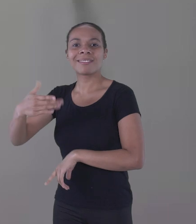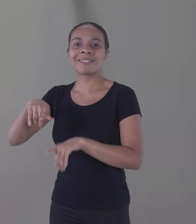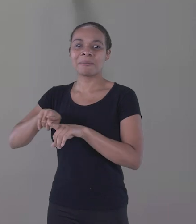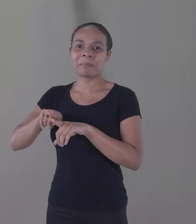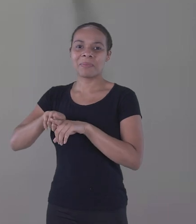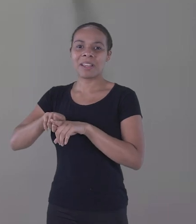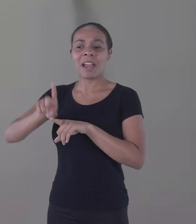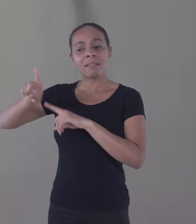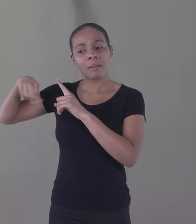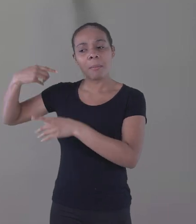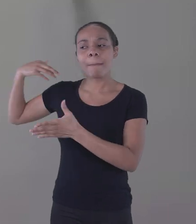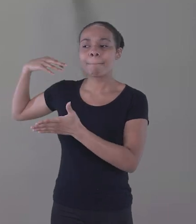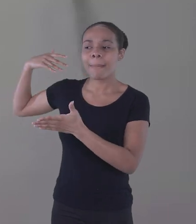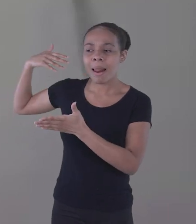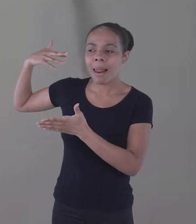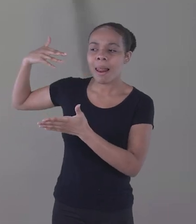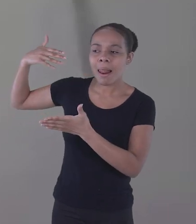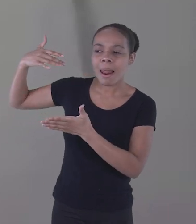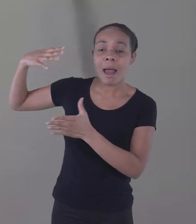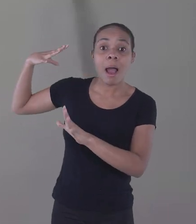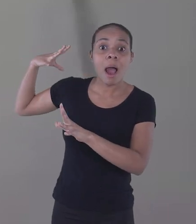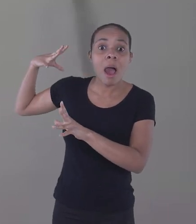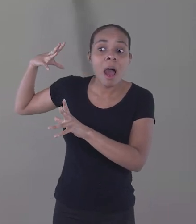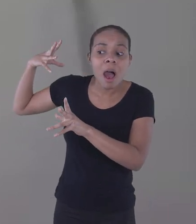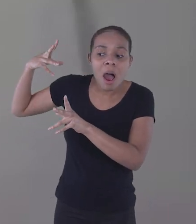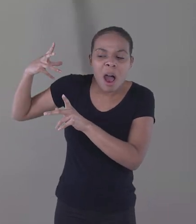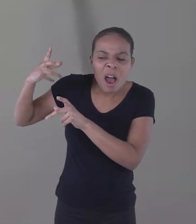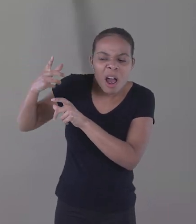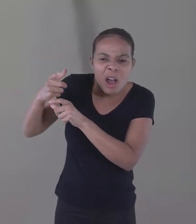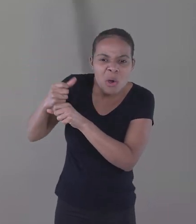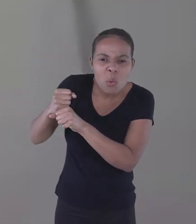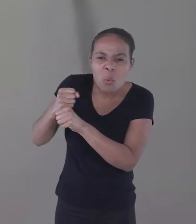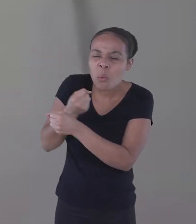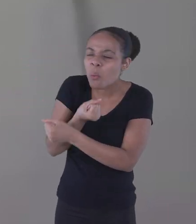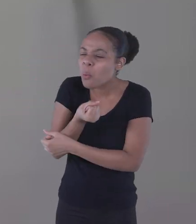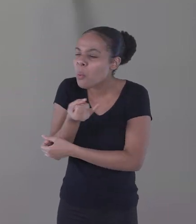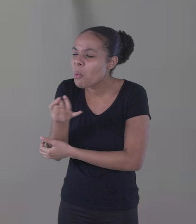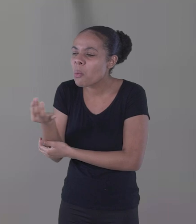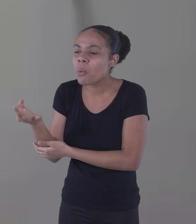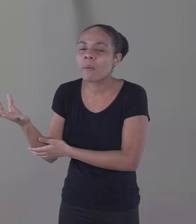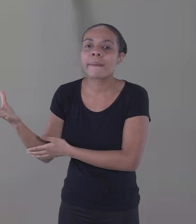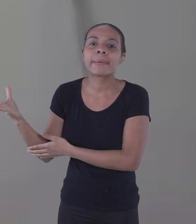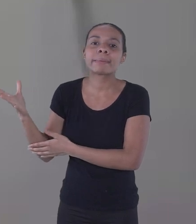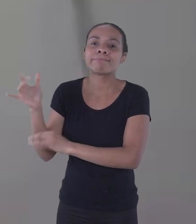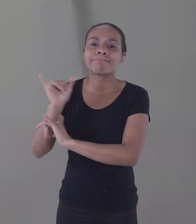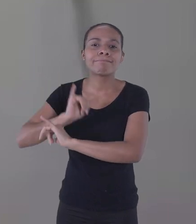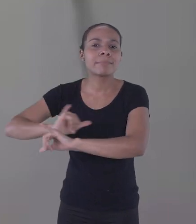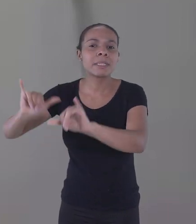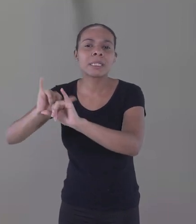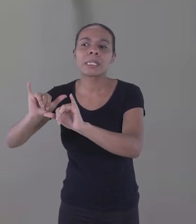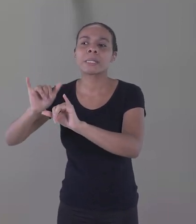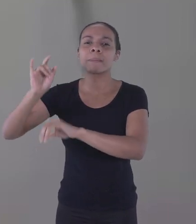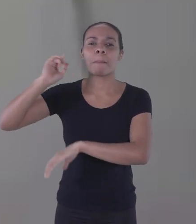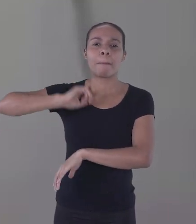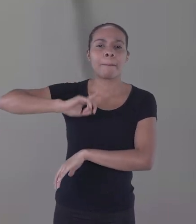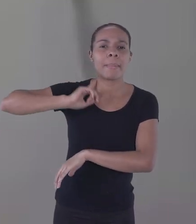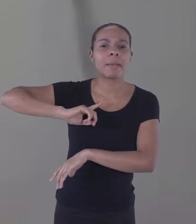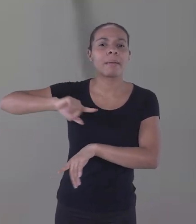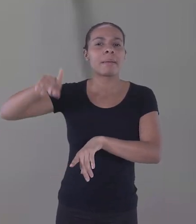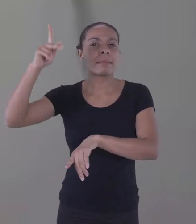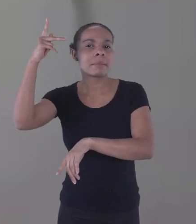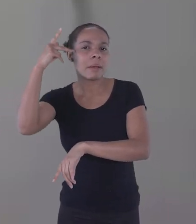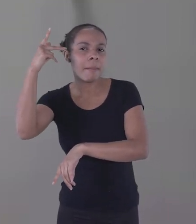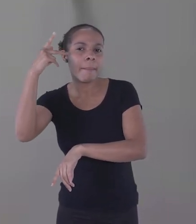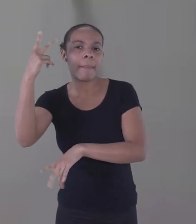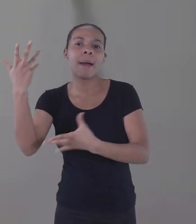foram inúmeros, inúmeros os lançamentos em Minas, São Paulo, Rio, pelo Sempre um Papo,